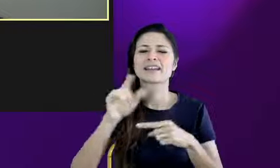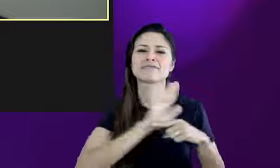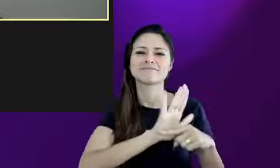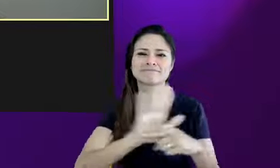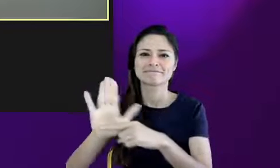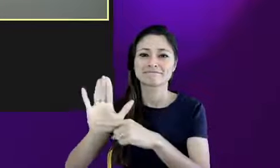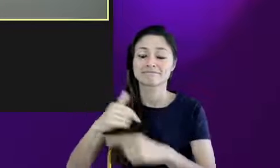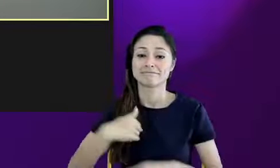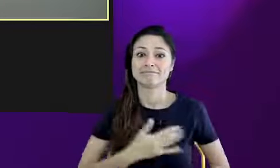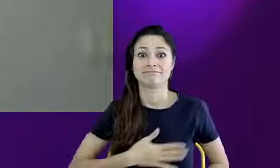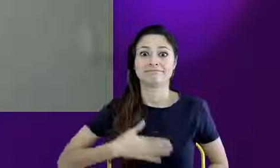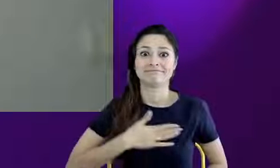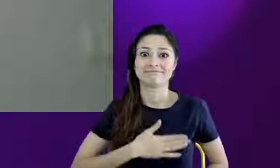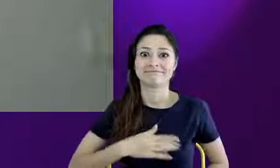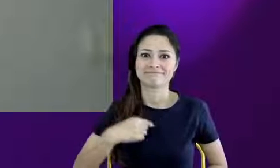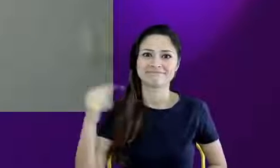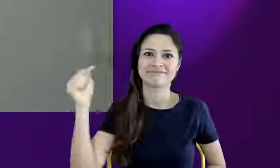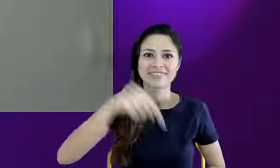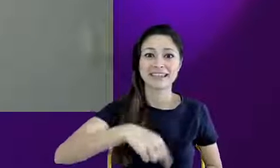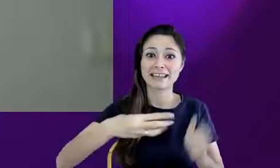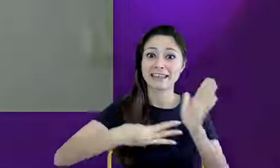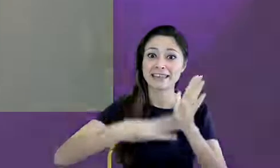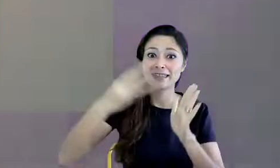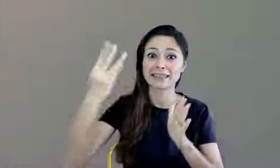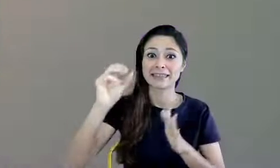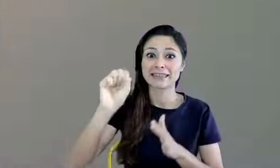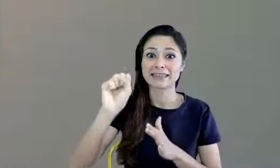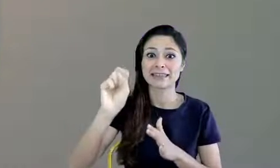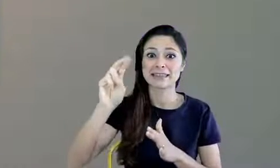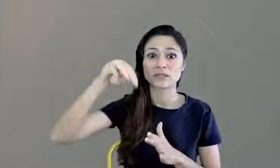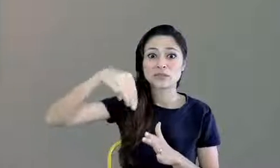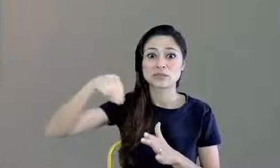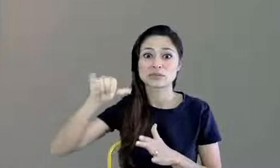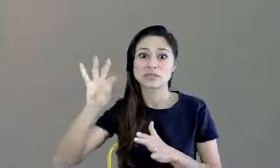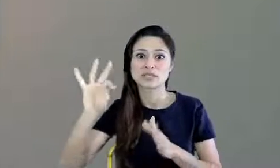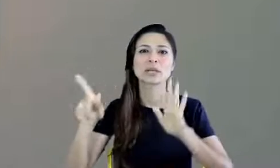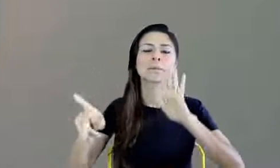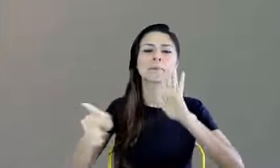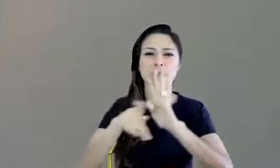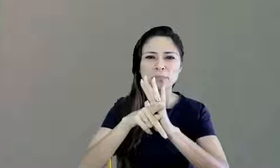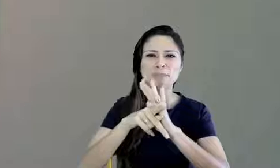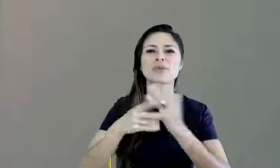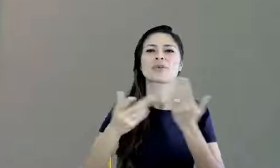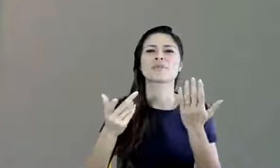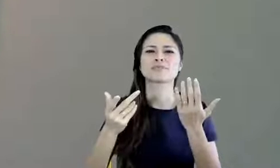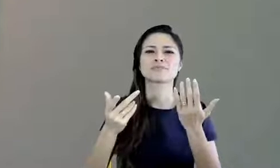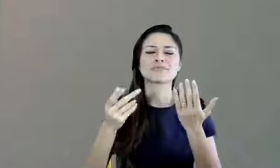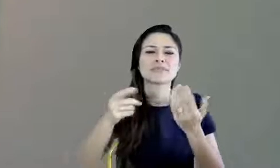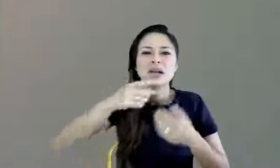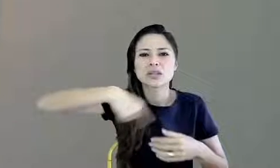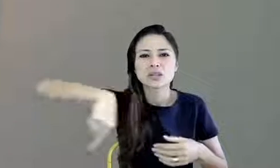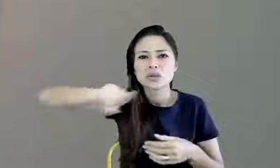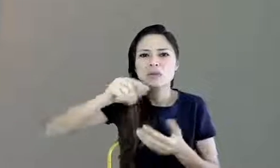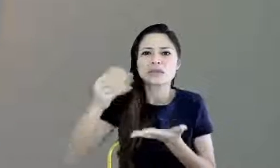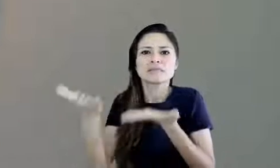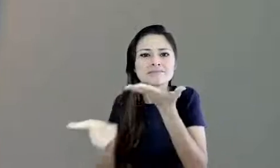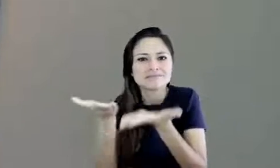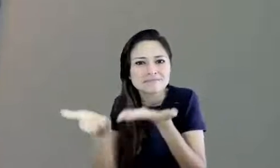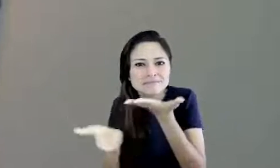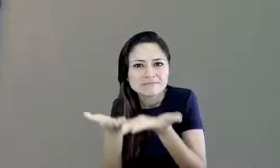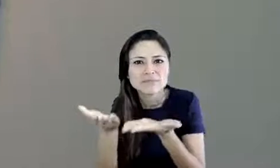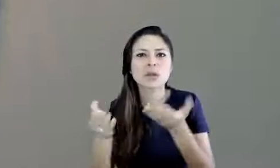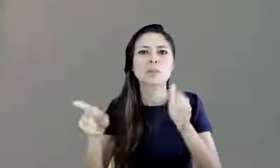honra, né, participar do terceiro Summit Internacional Américas, falando sobre posicionamento atual das terapias biológicas na doença